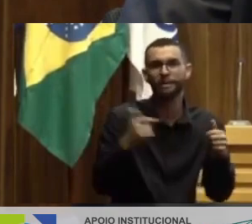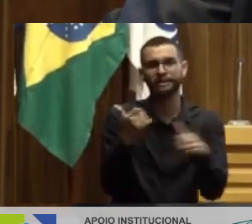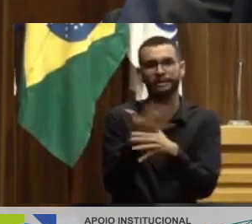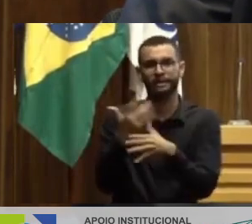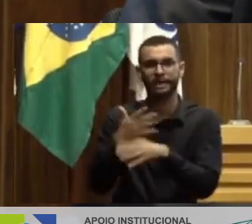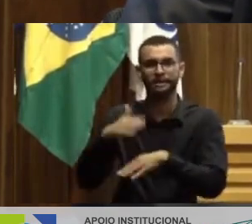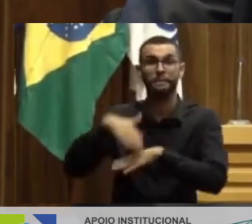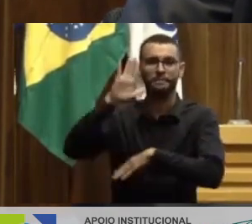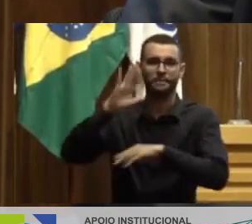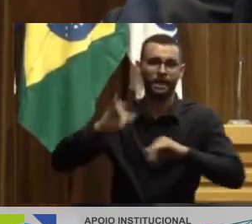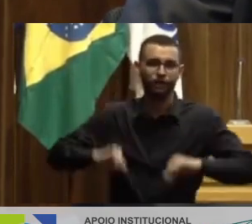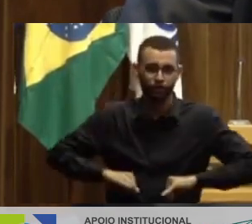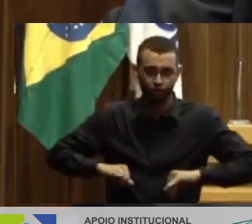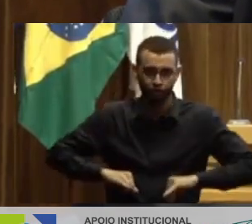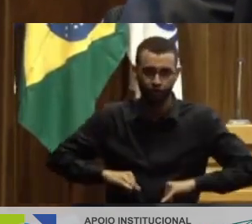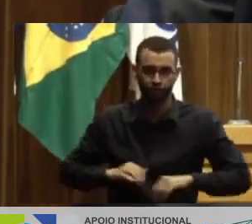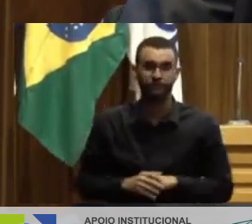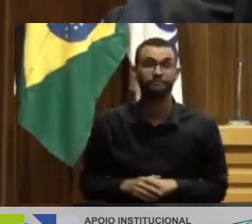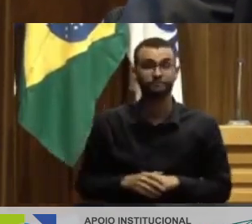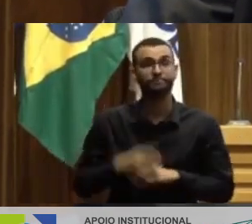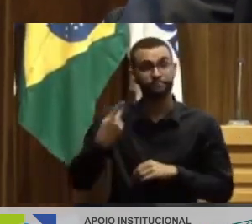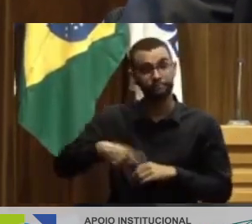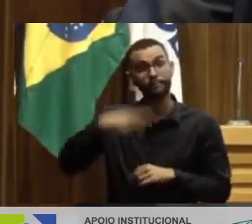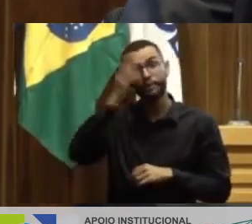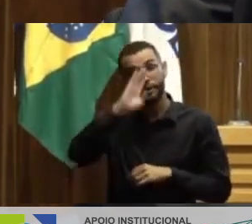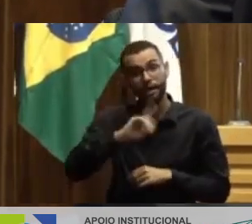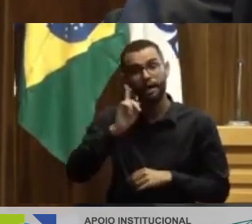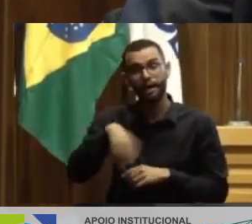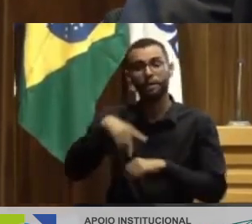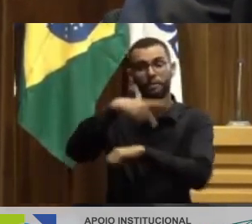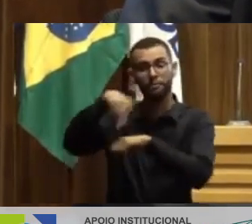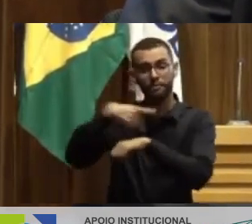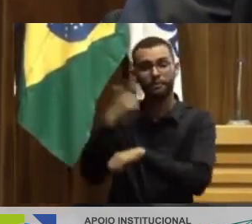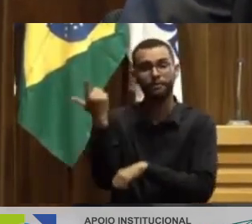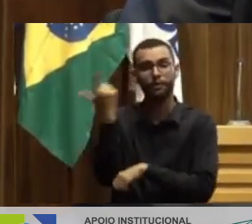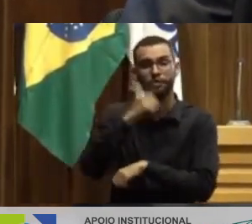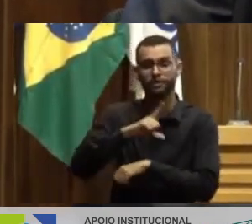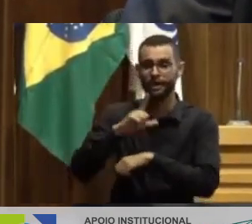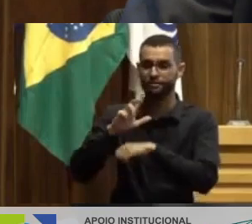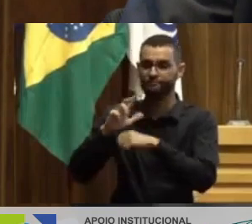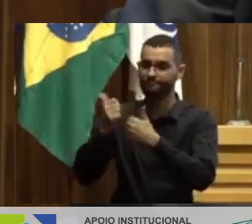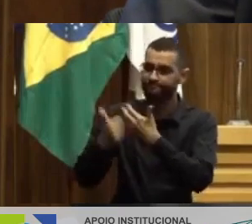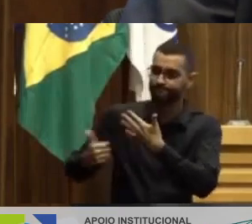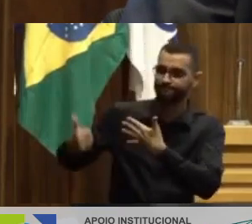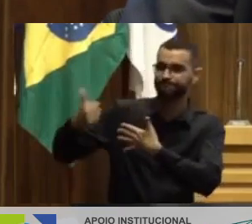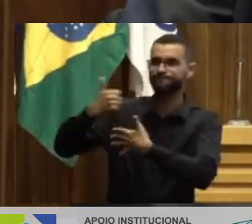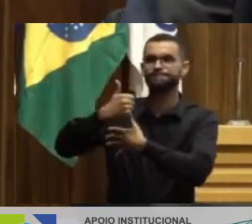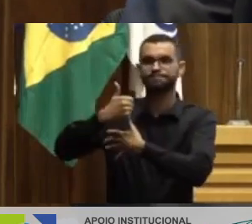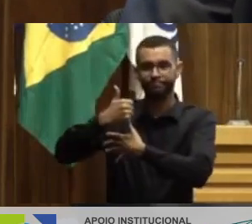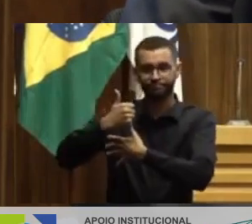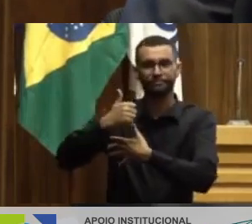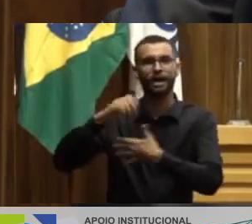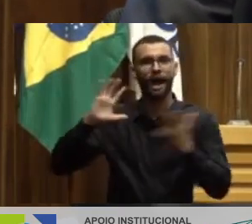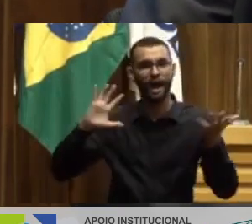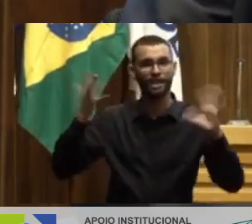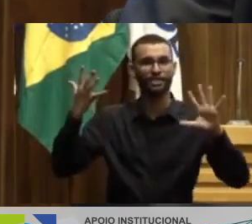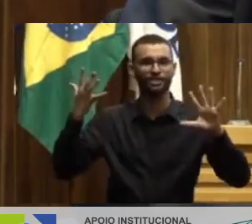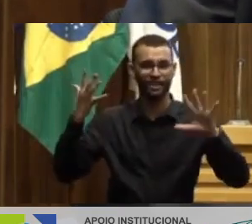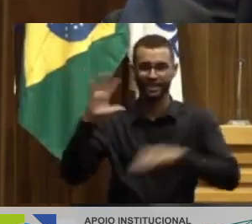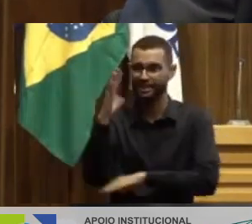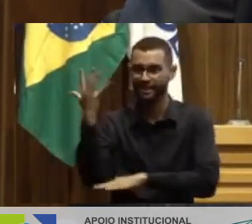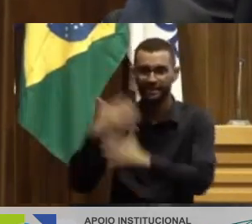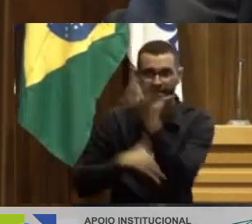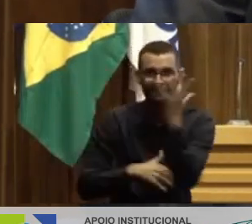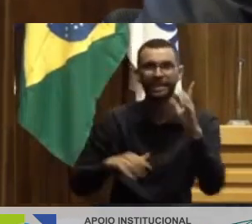Então, e o Brasil é o país que pode liderar essa agenda verde e de transição climática. É o país que tem a